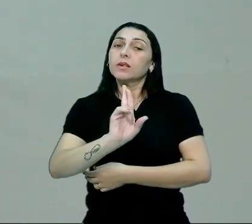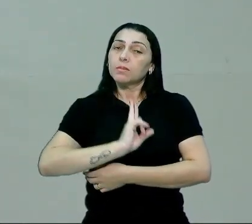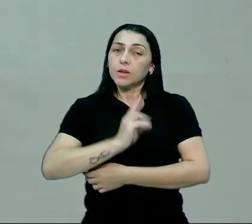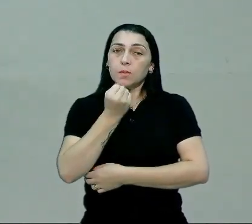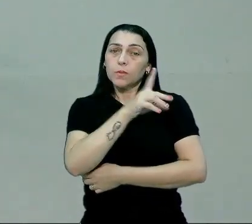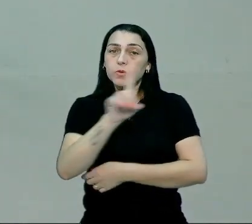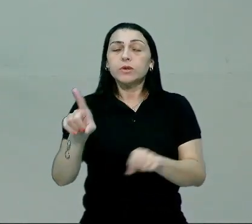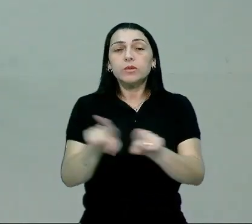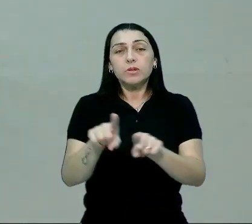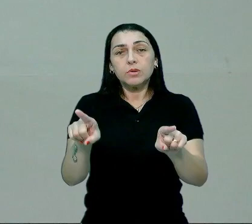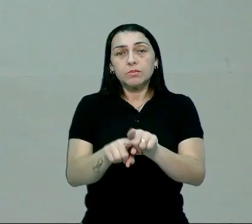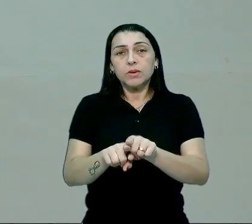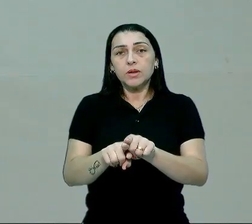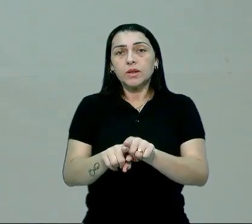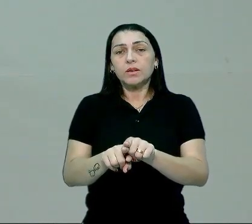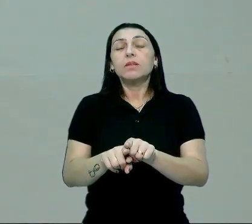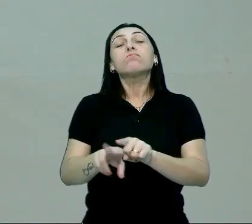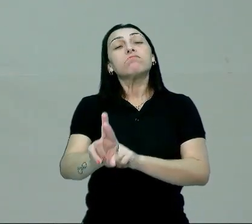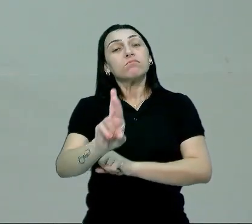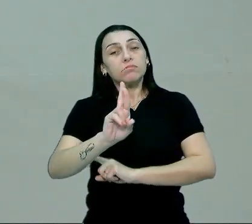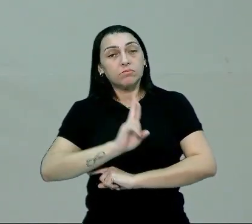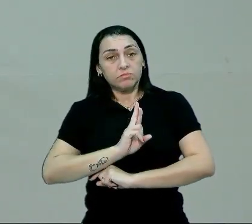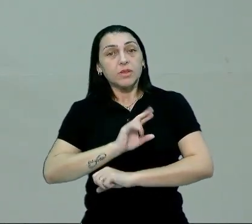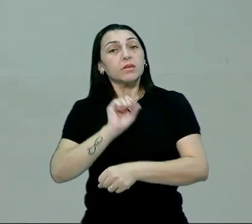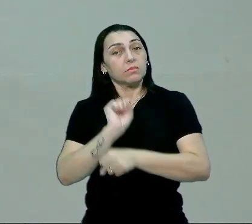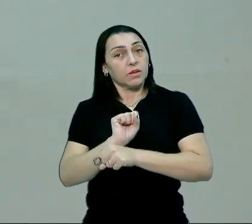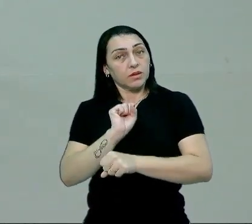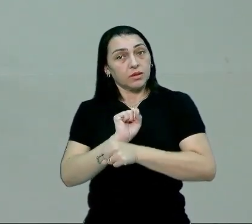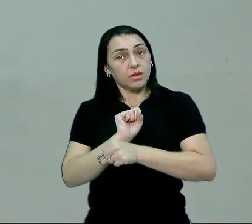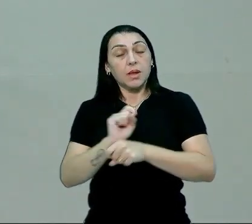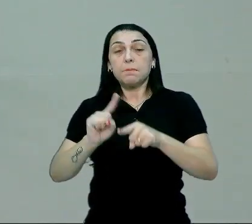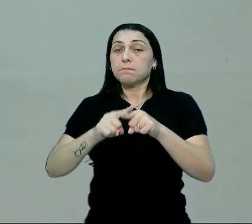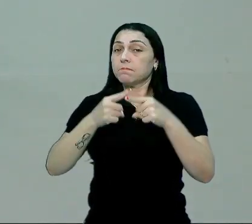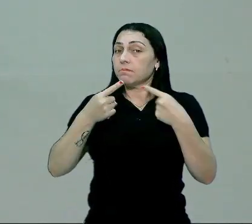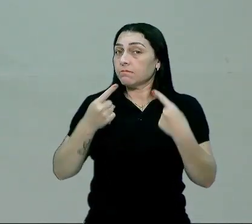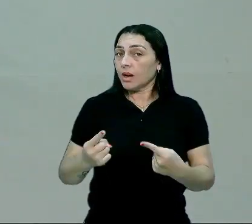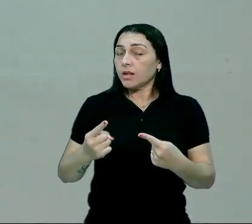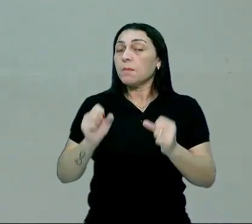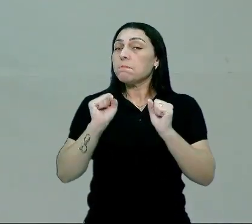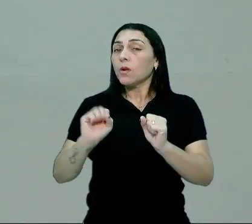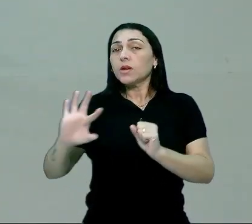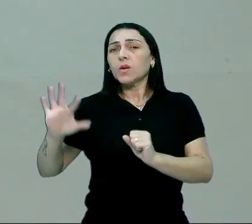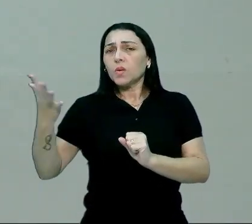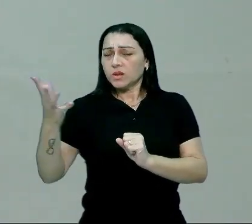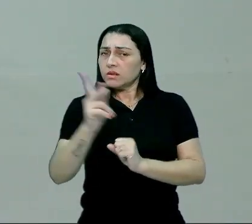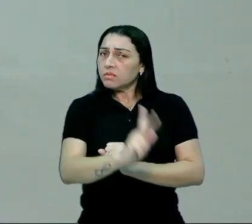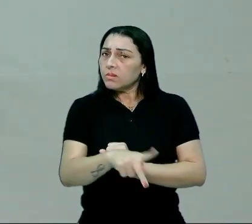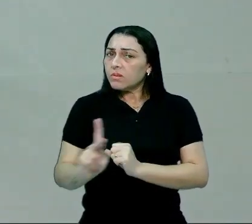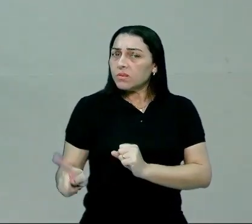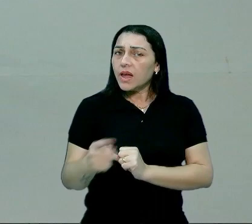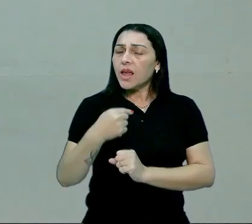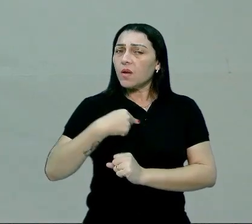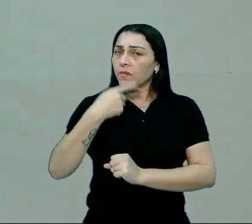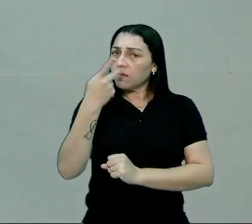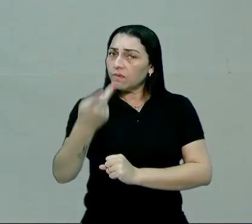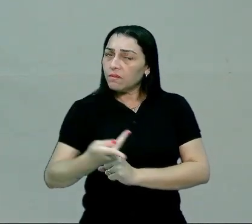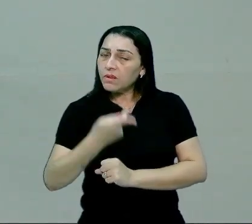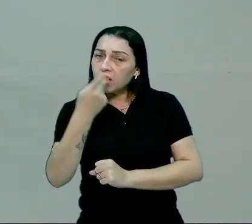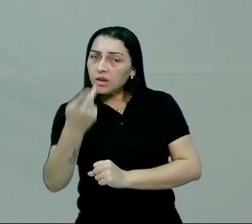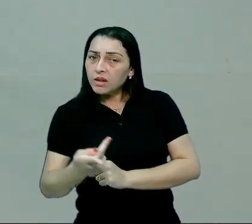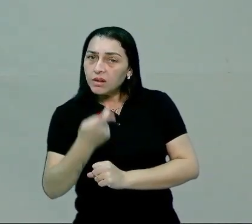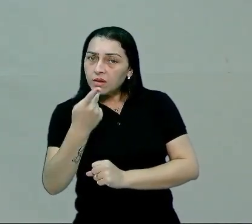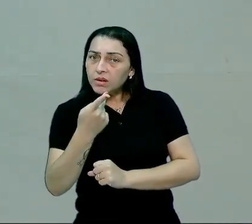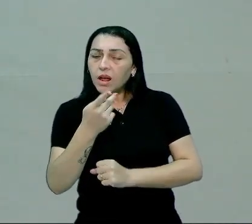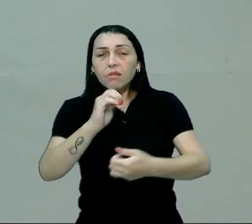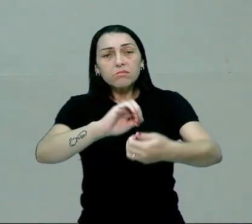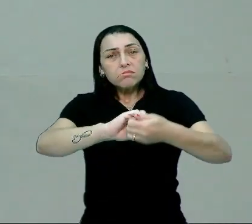responder bom dia, que é a resposta esperada. Mas pode ocorrer, professor, de eu falar,